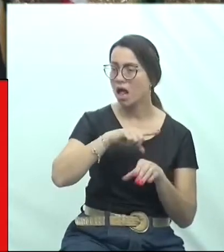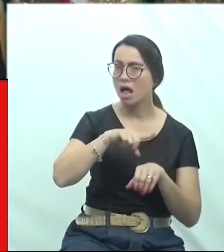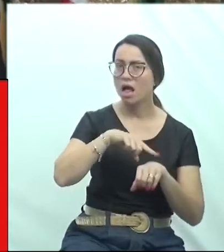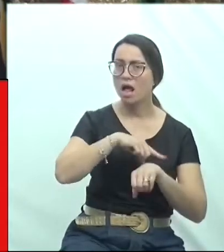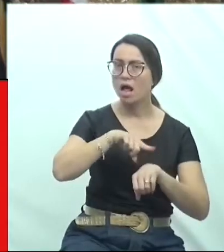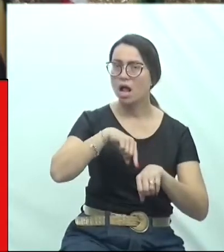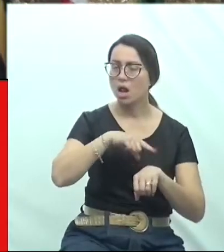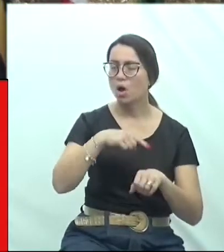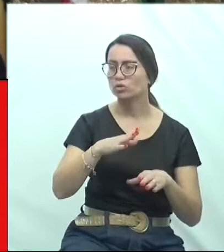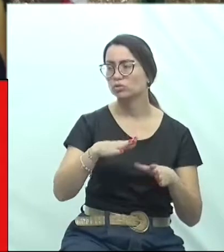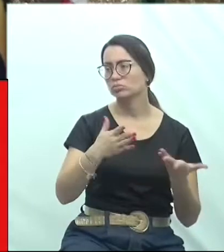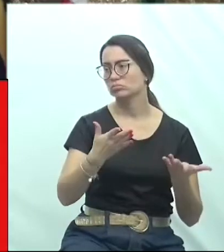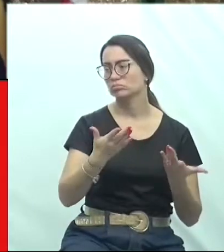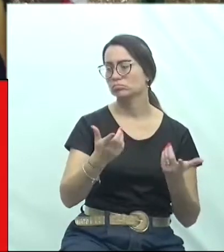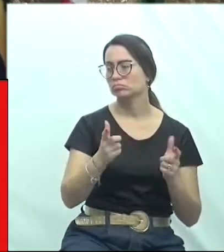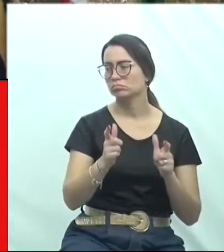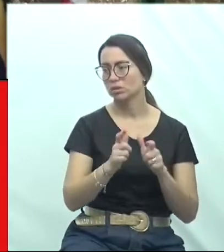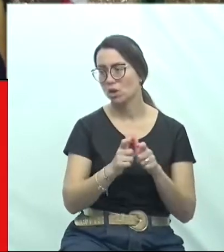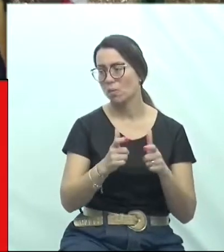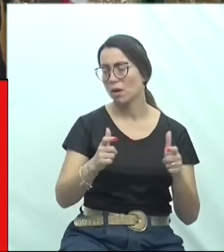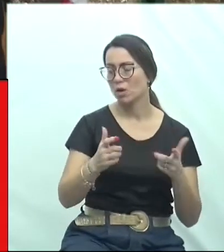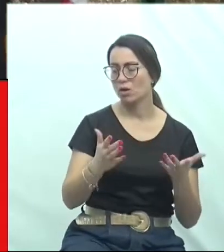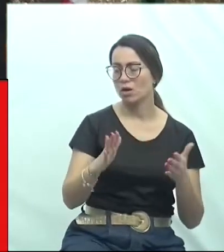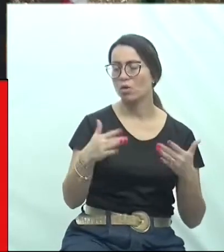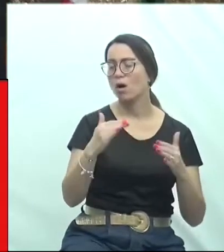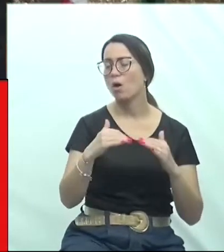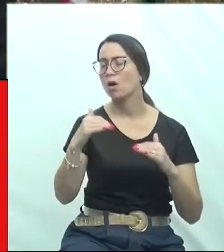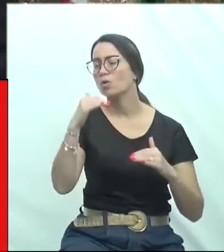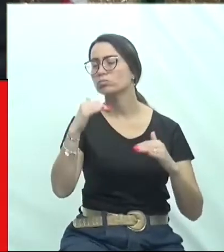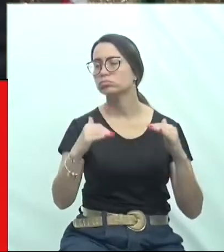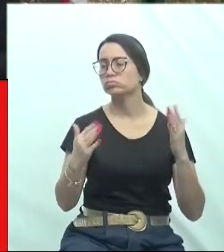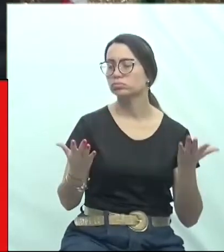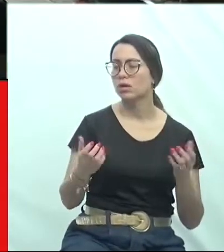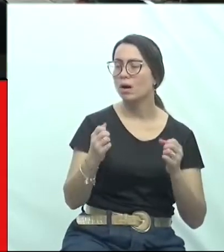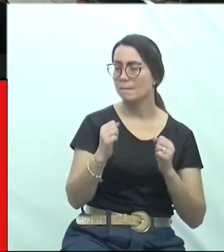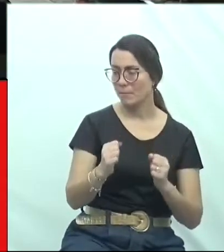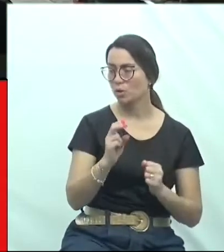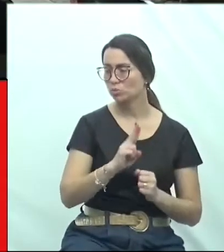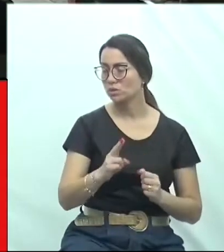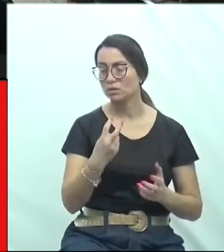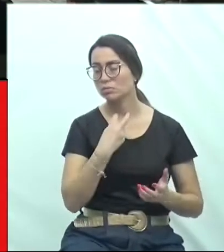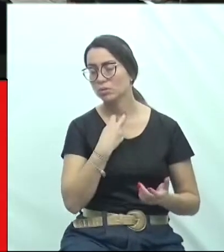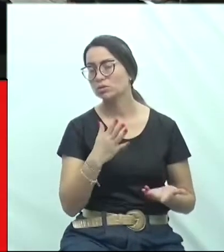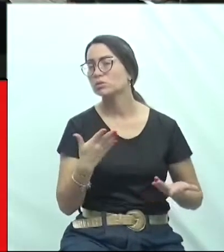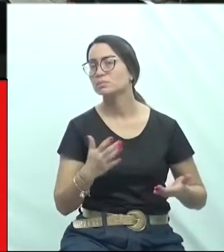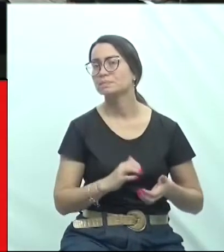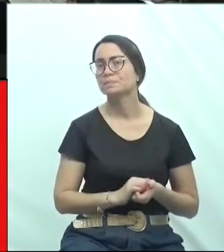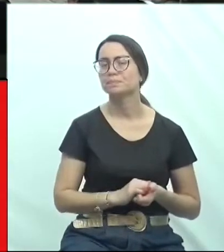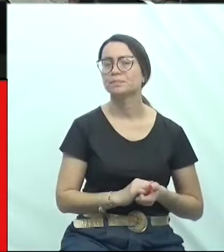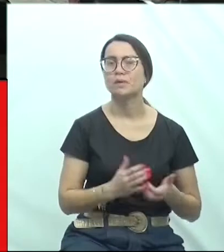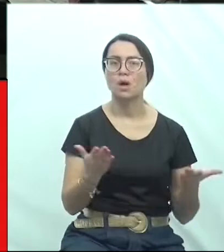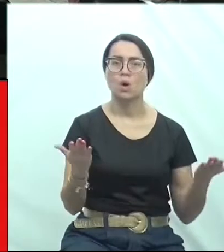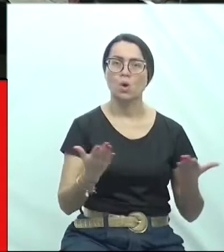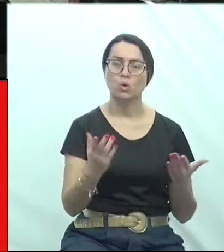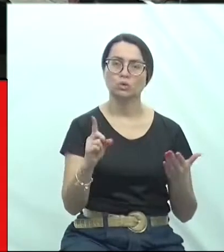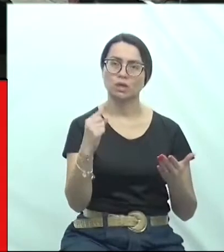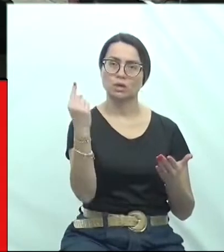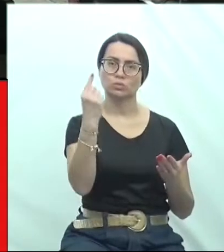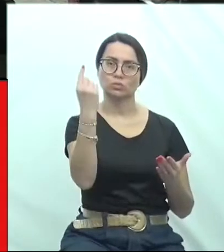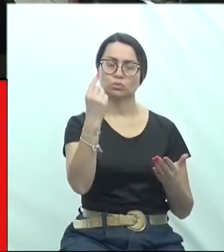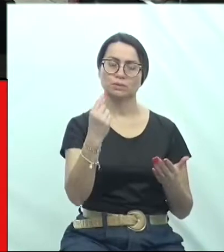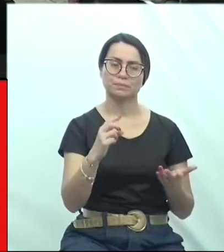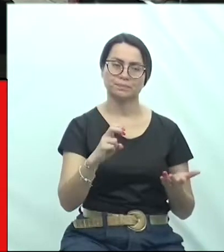Casan? Qual é a altura? Pode ser instalado? Não pode? Hoje a altura do padrão nosso é de 50 centímetros do solo,